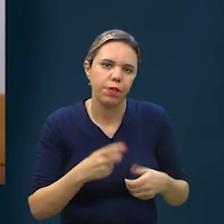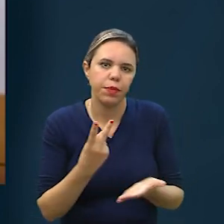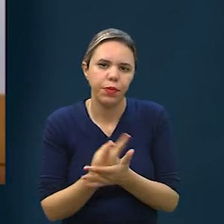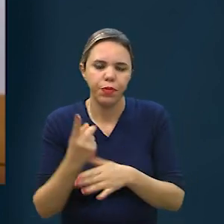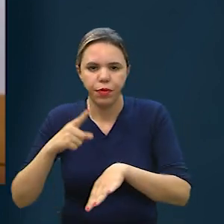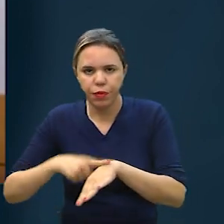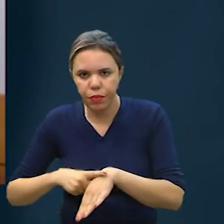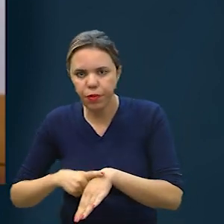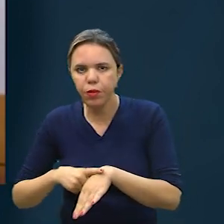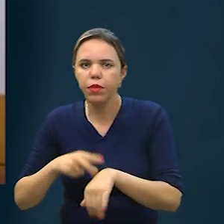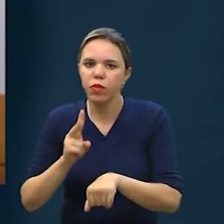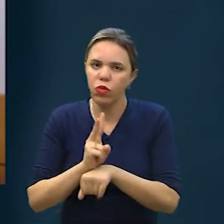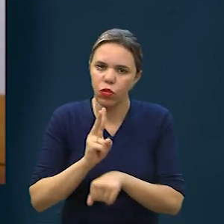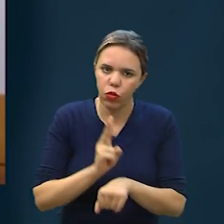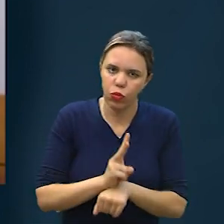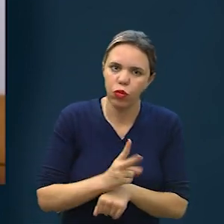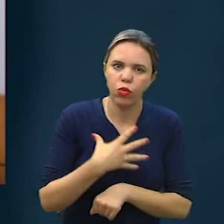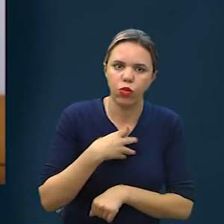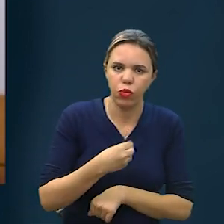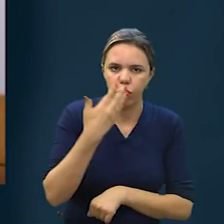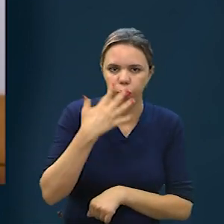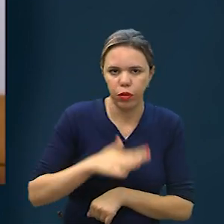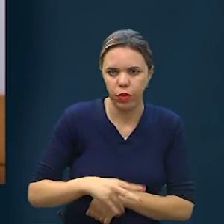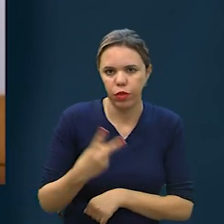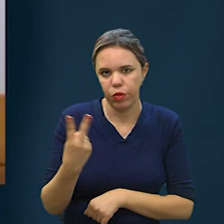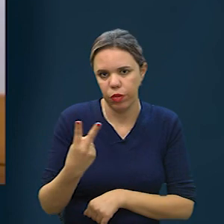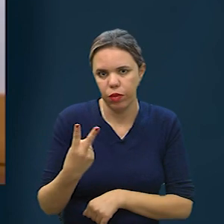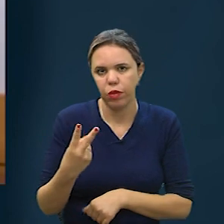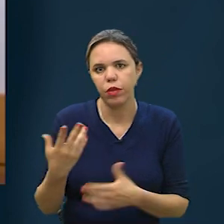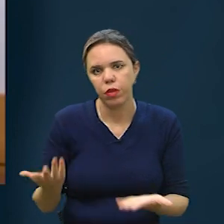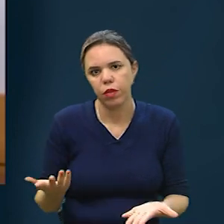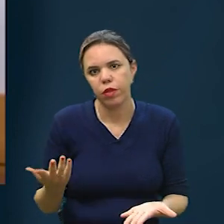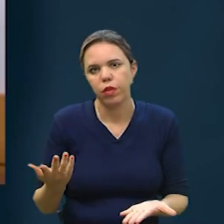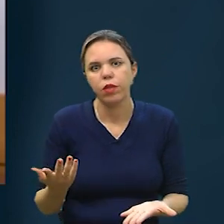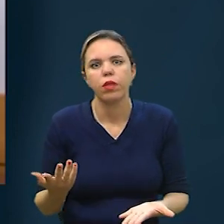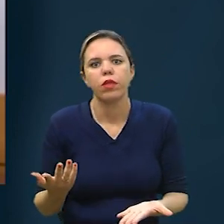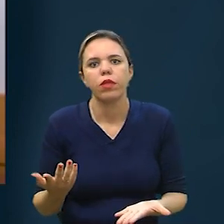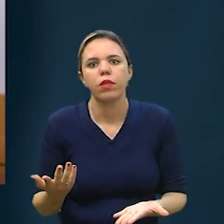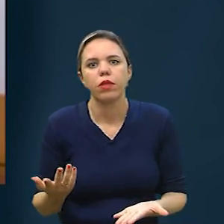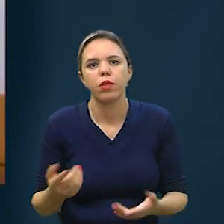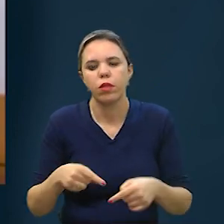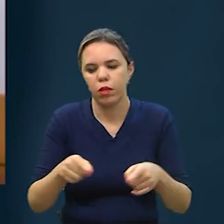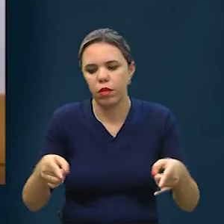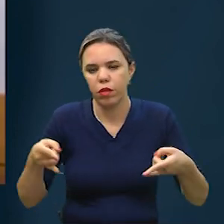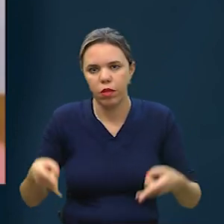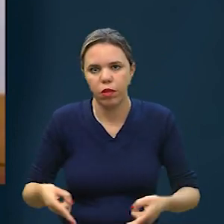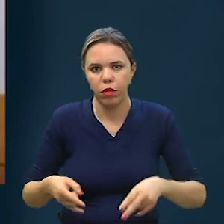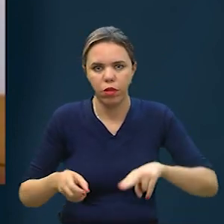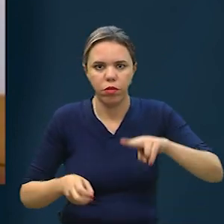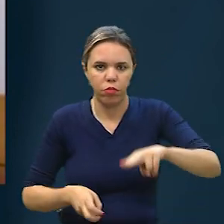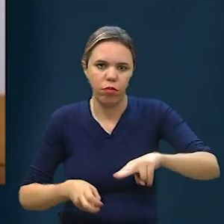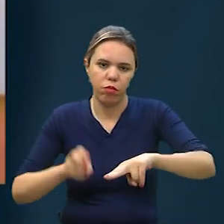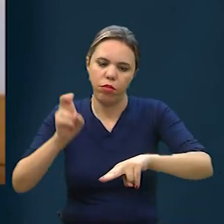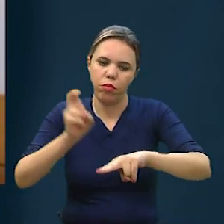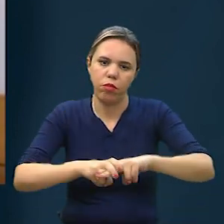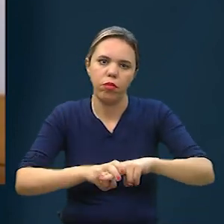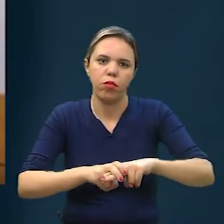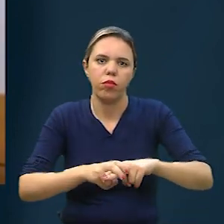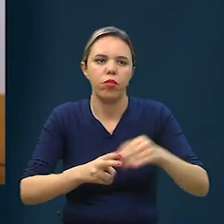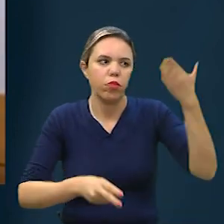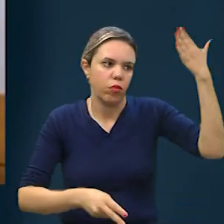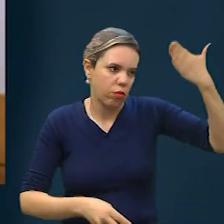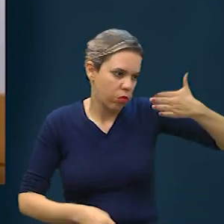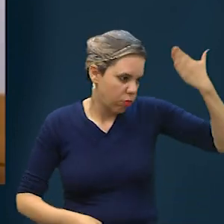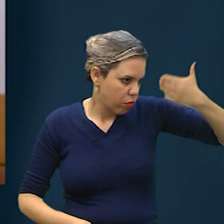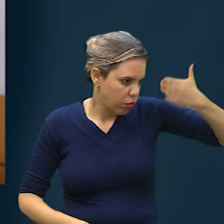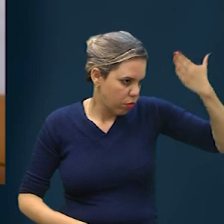ao mesmo tempo que eu trabalhava, cuidar das crianças. Então, eu peguei um quarto, coloquei uma cadeira de cabeleireiro, um